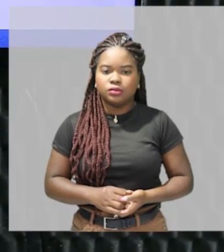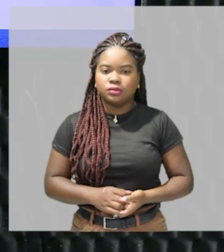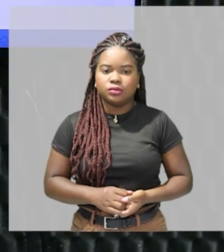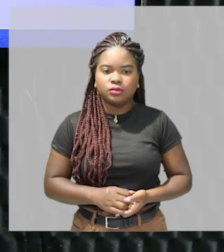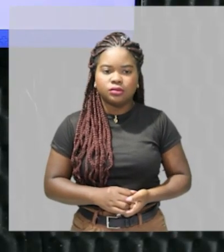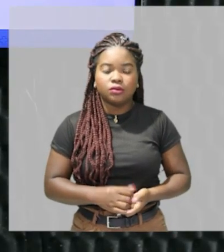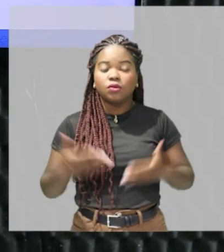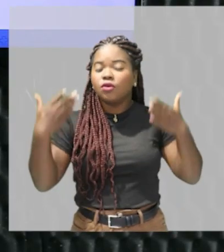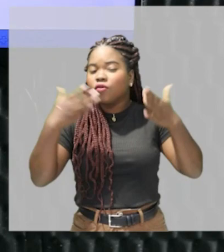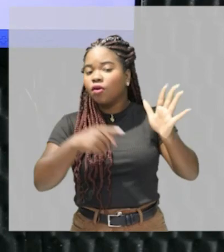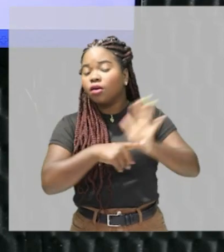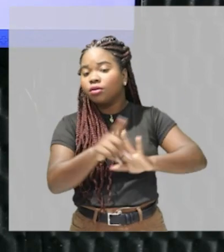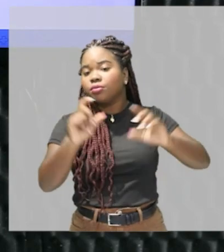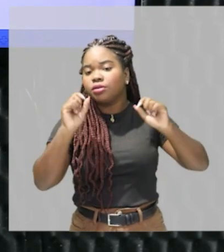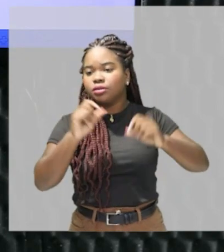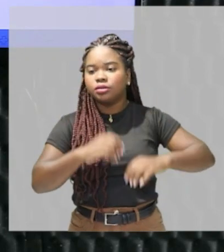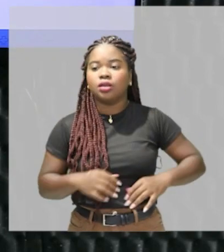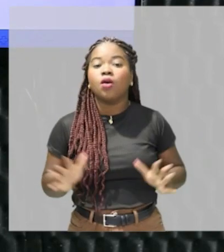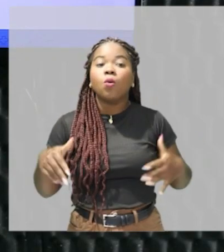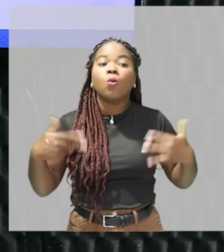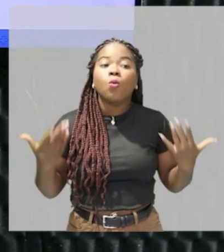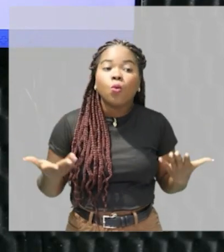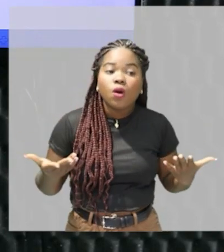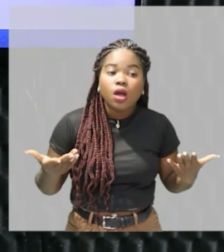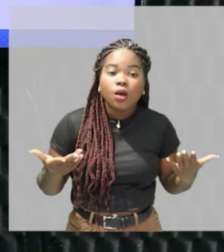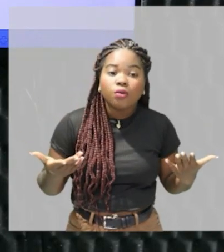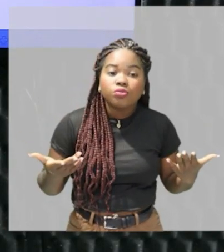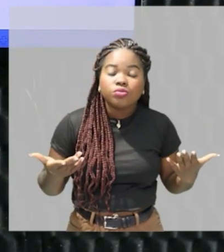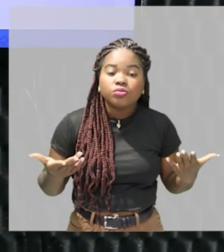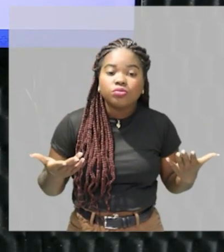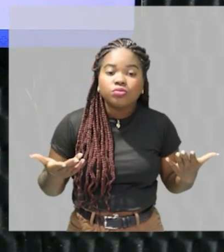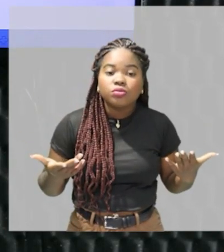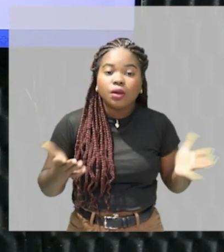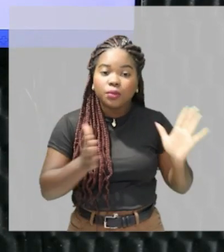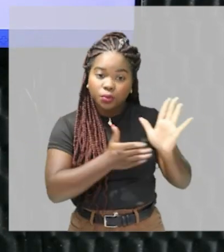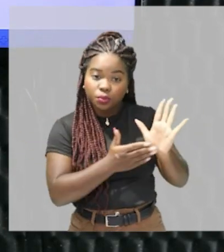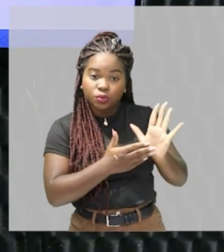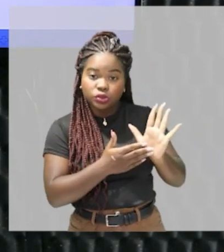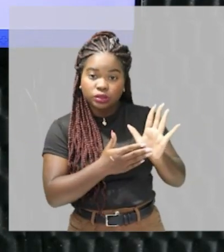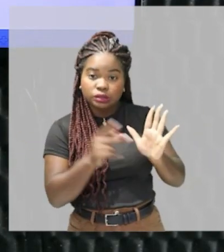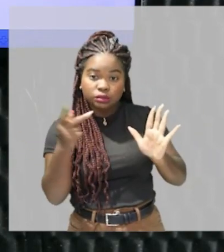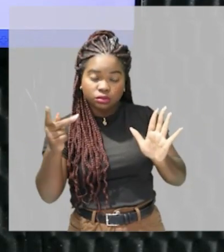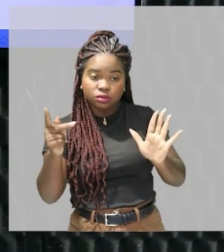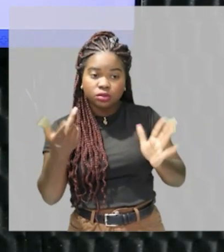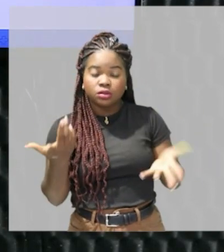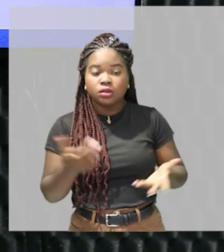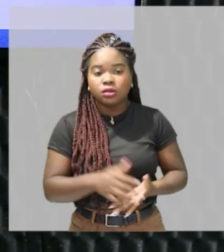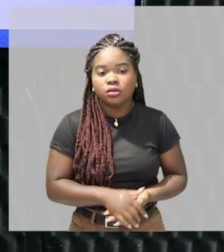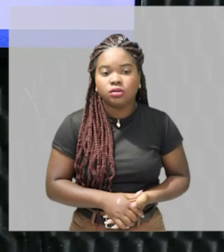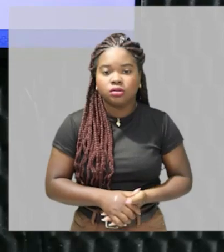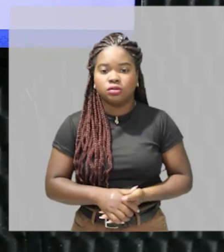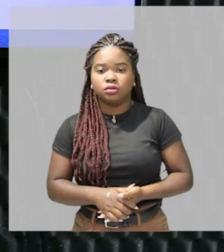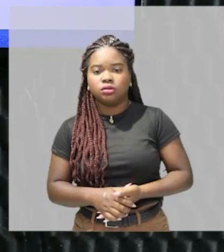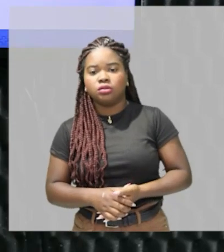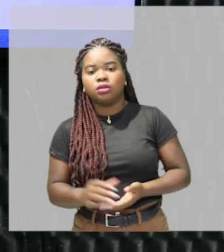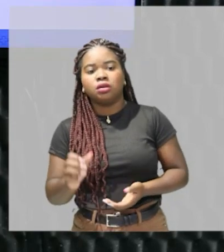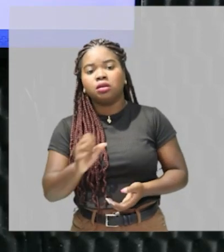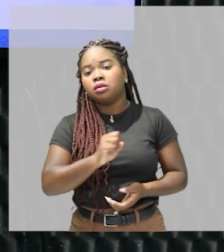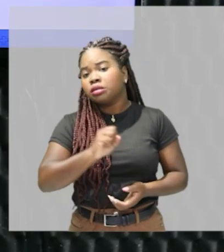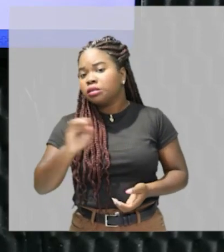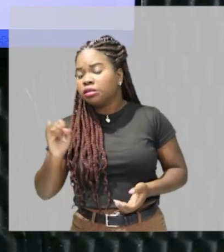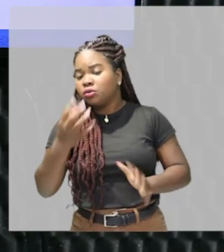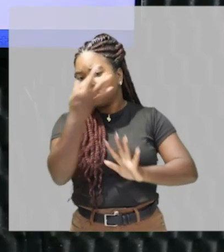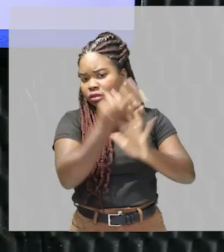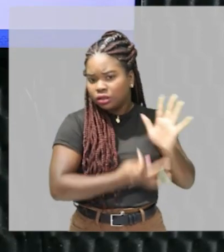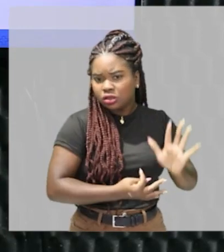O foco da pergunta é qual é a vantagem, tá? Tá? Então, se o texto está falando de algumas